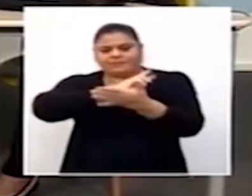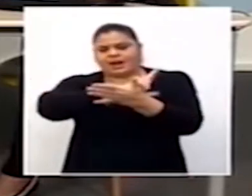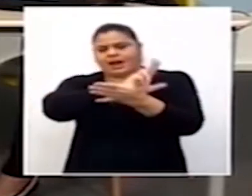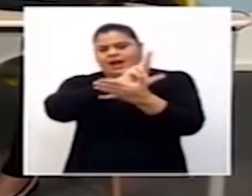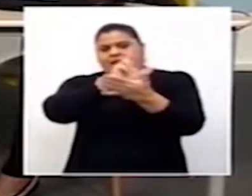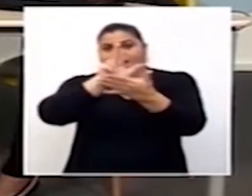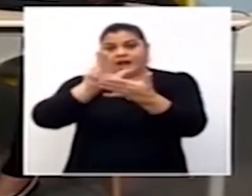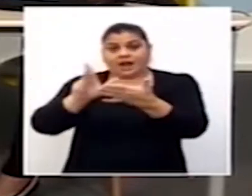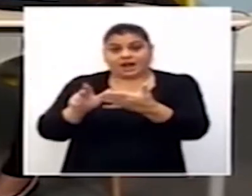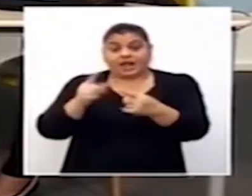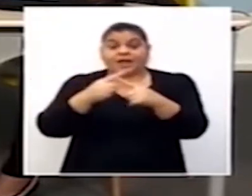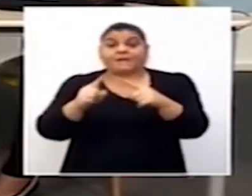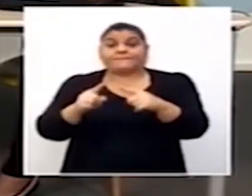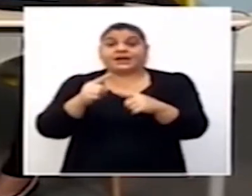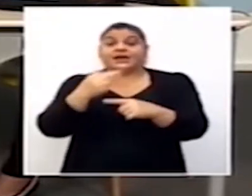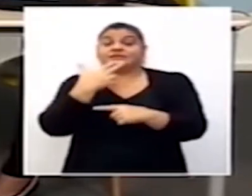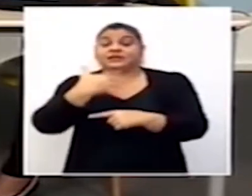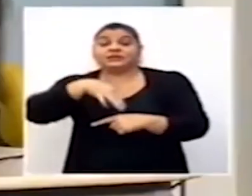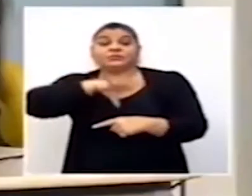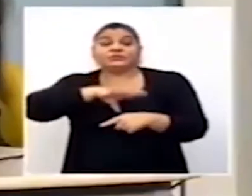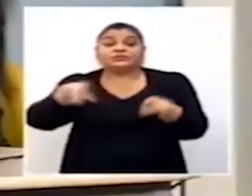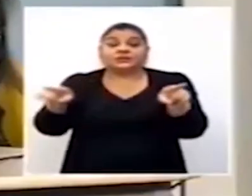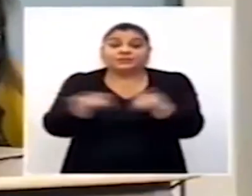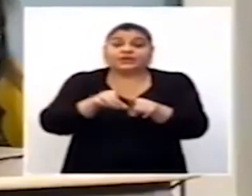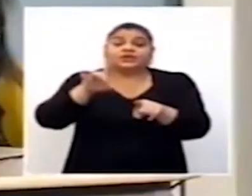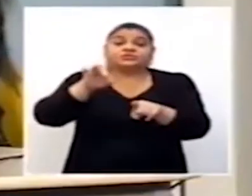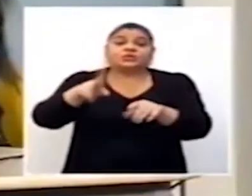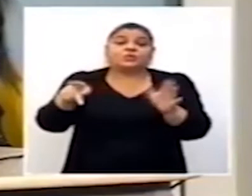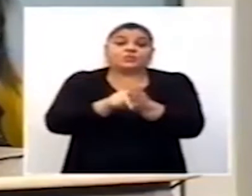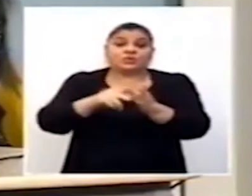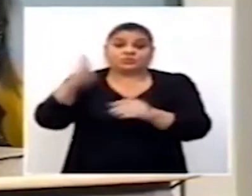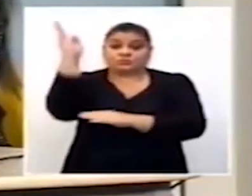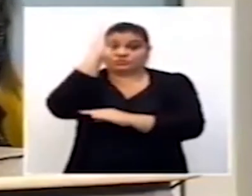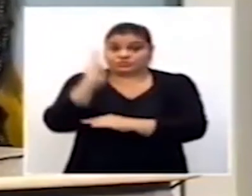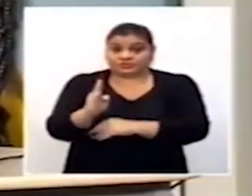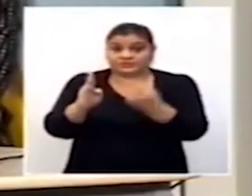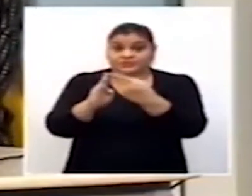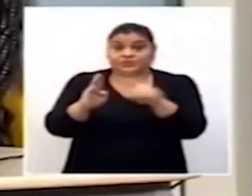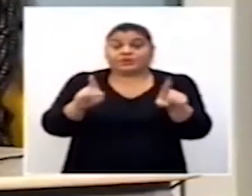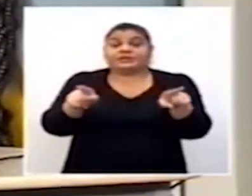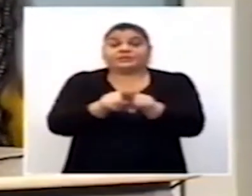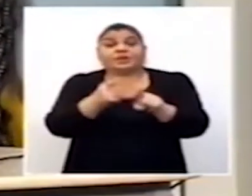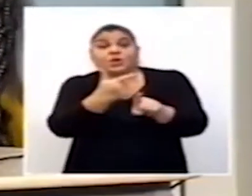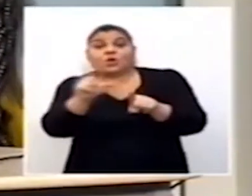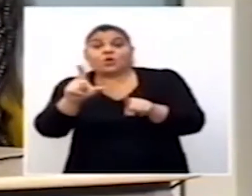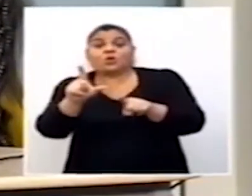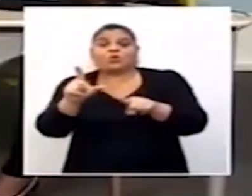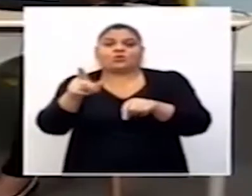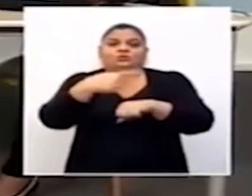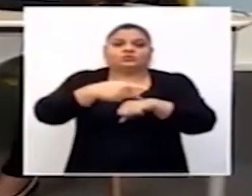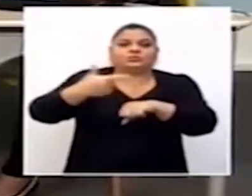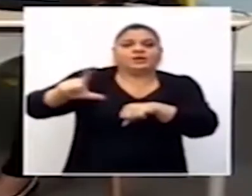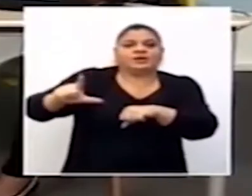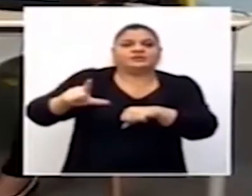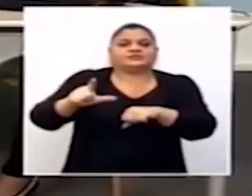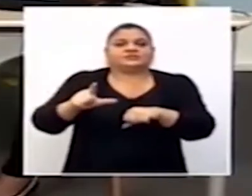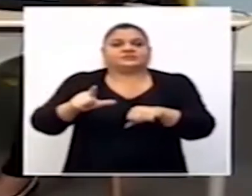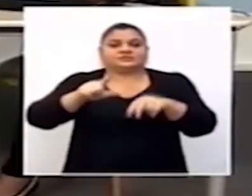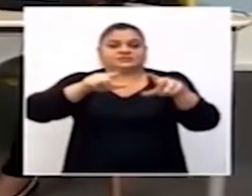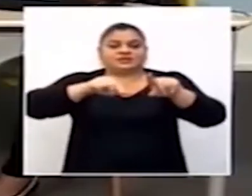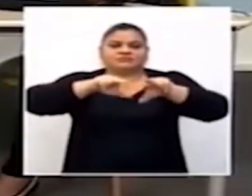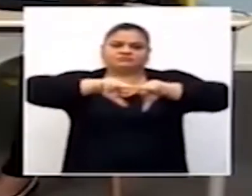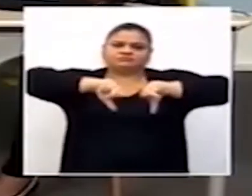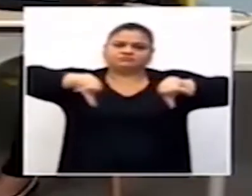essas variações mas a língua portuguesa também ela é falada somente No Brasil existem outras variações lá também